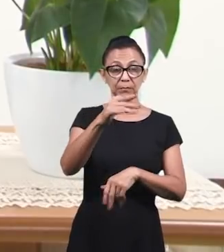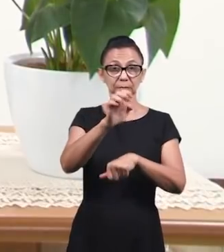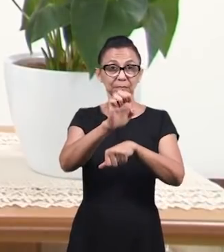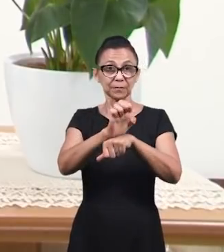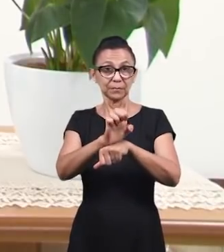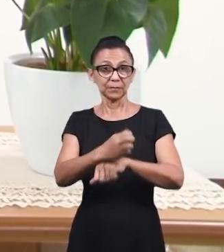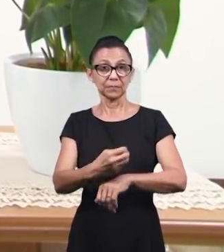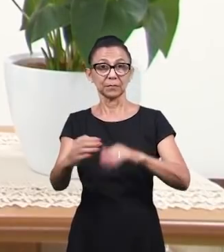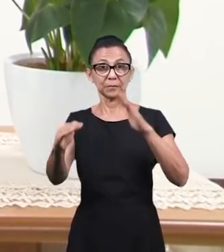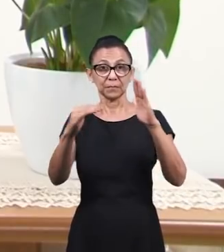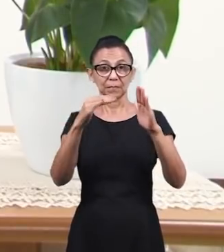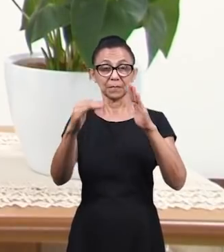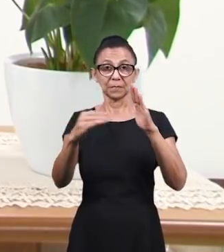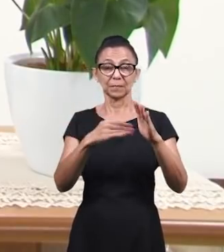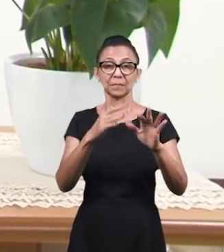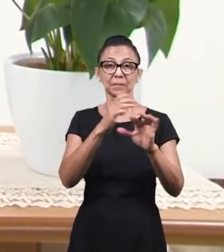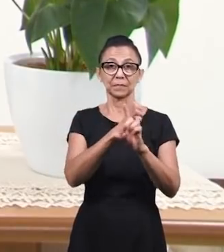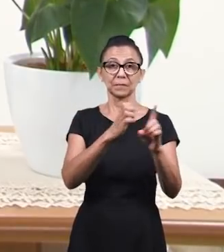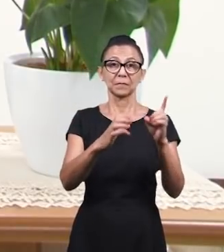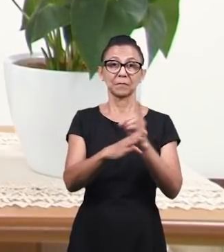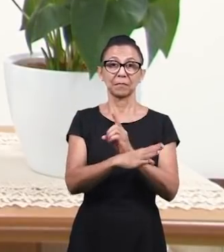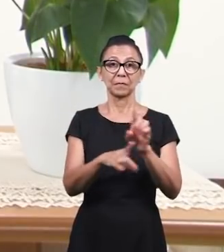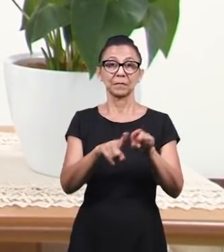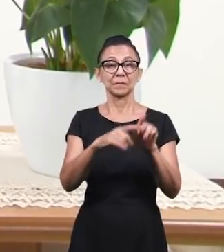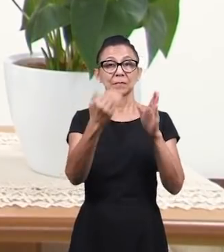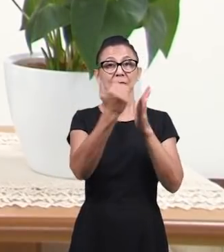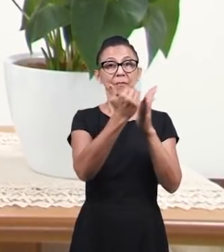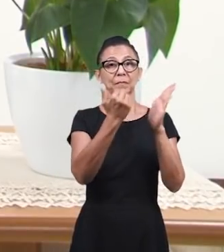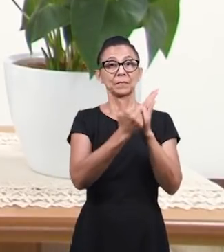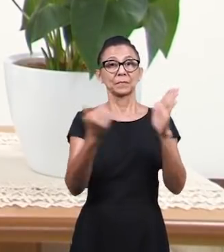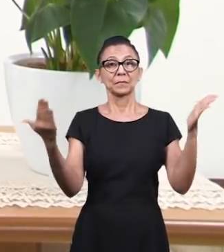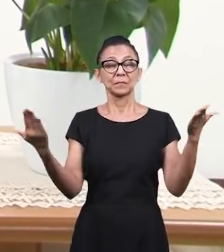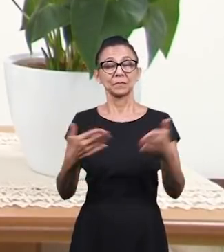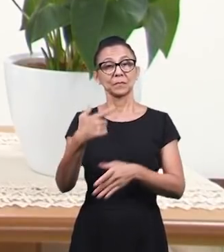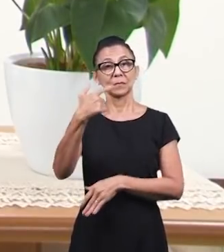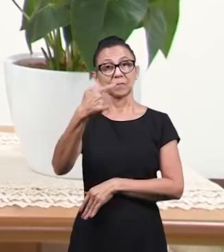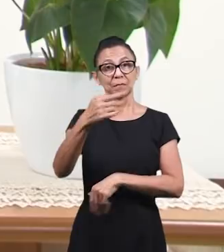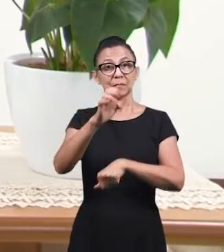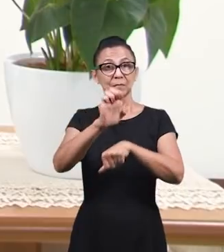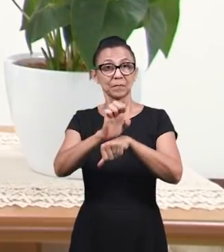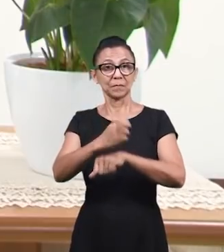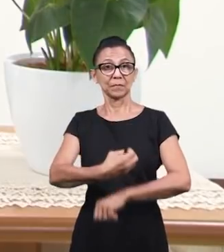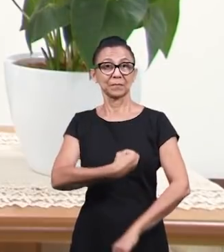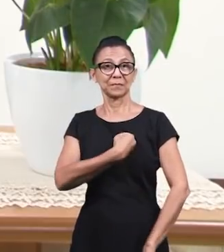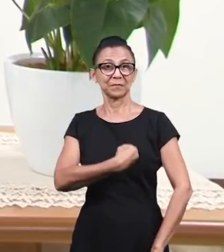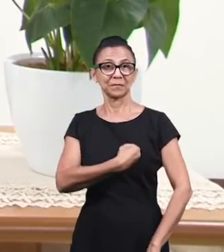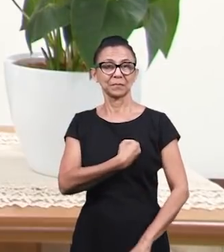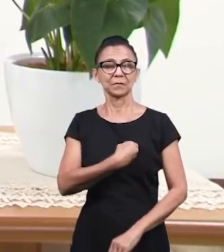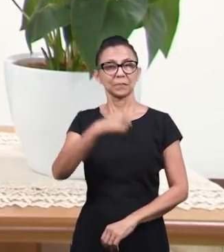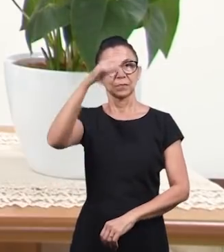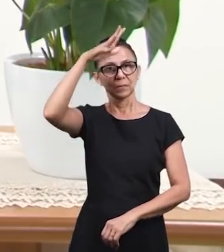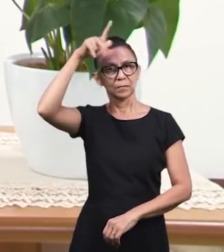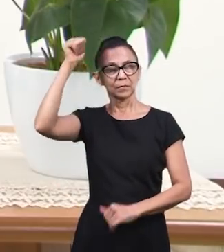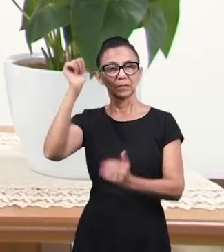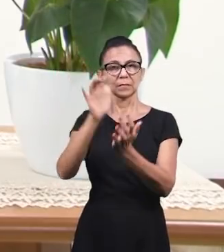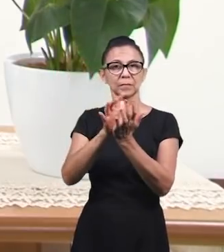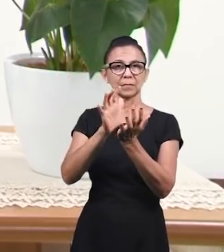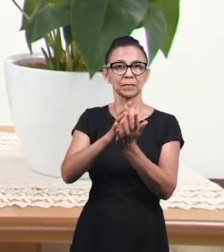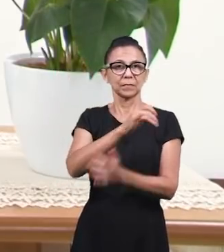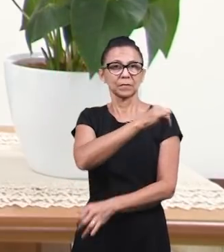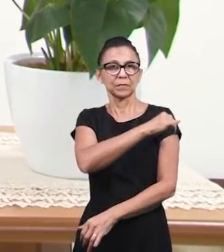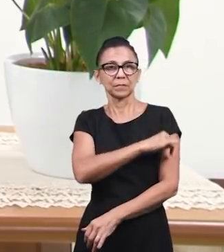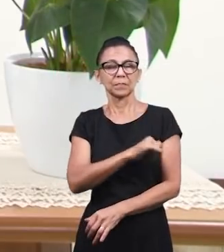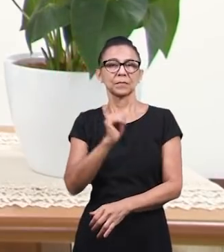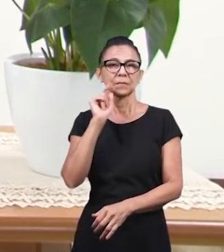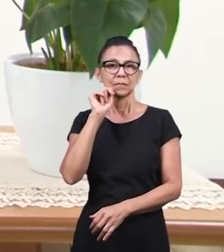7 estados, ou melhor, nessa escola bíblica e no nosso programa de hoje, 7 estados participantes. Amazonas, Pernambuco,